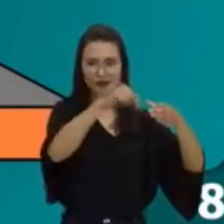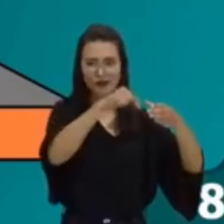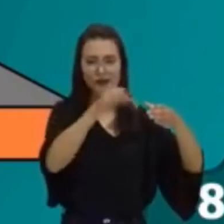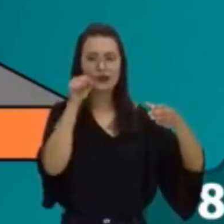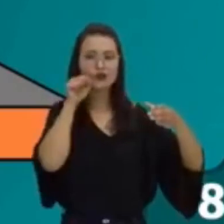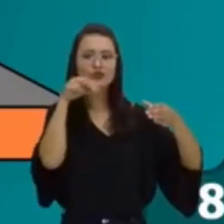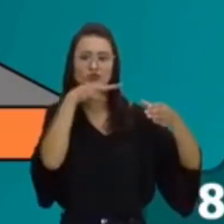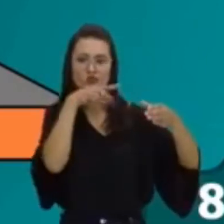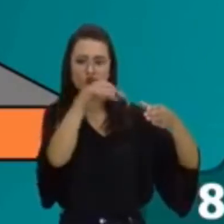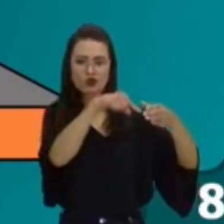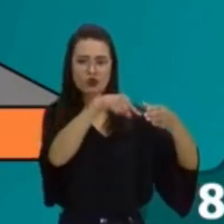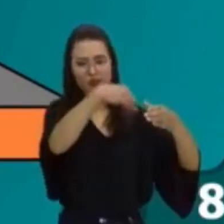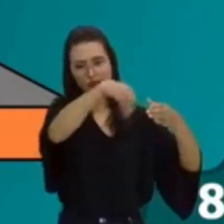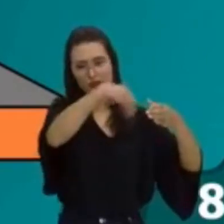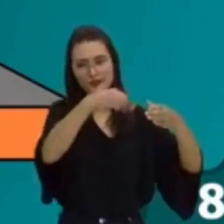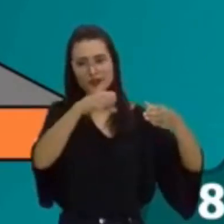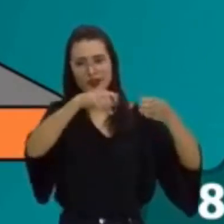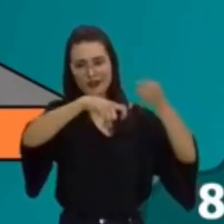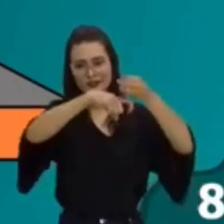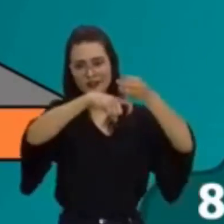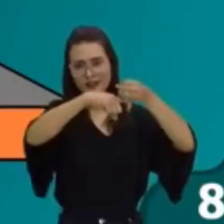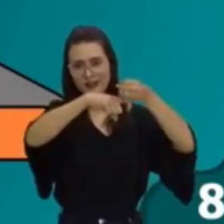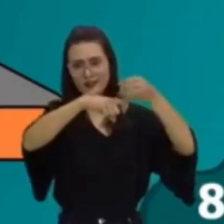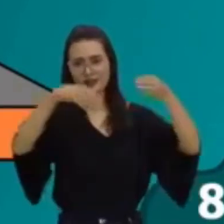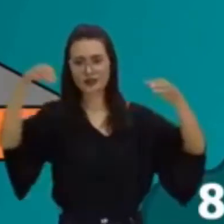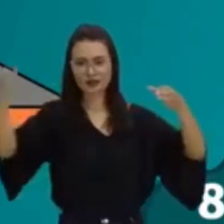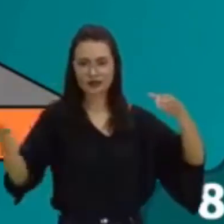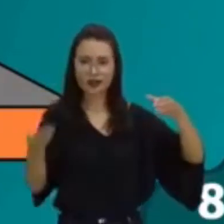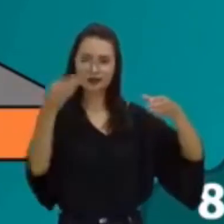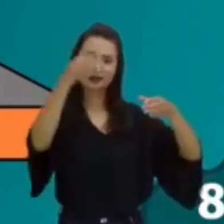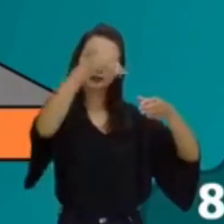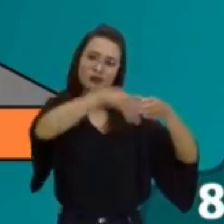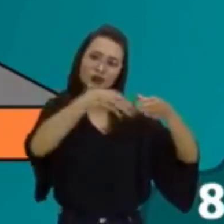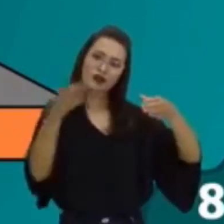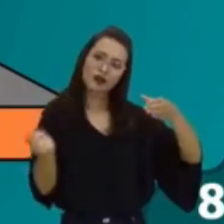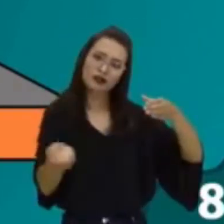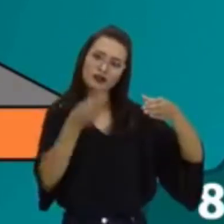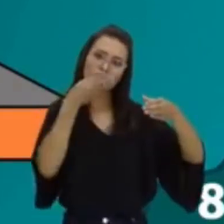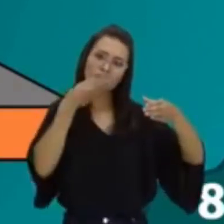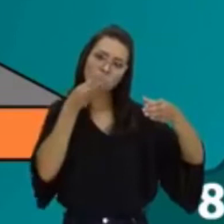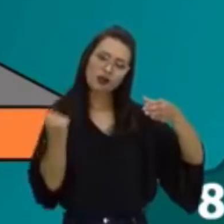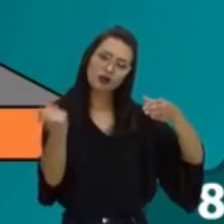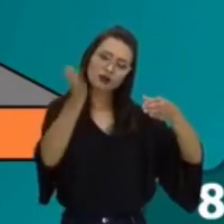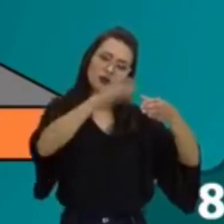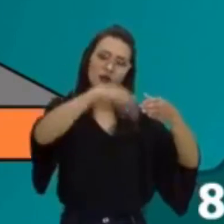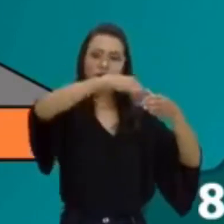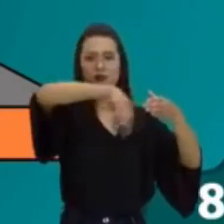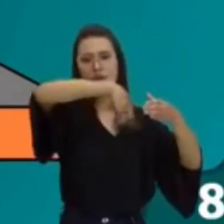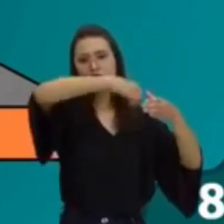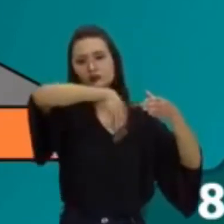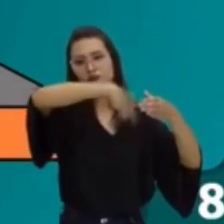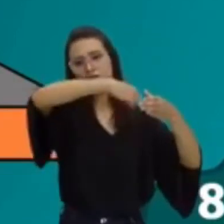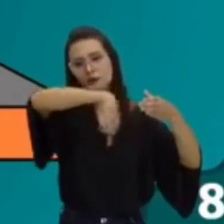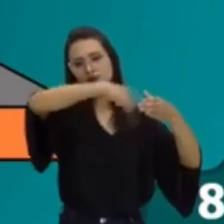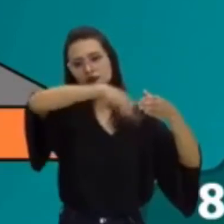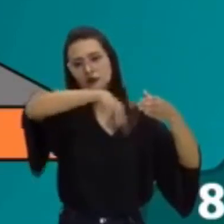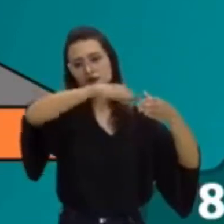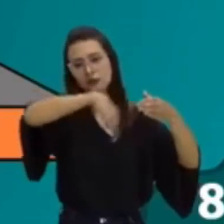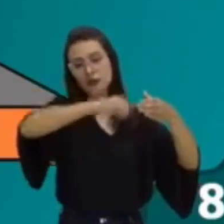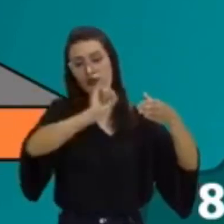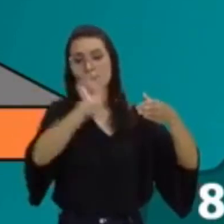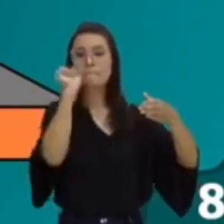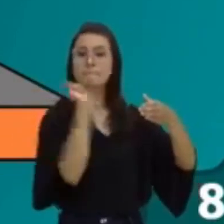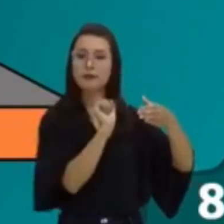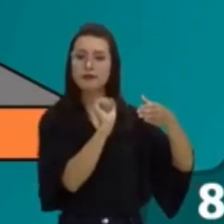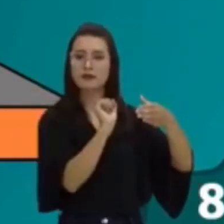numa jarra de suco de caju concentrado, você pode até misturar com o tempo. Mas depois que você parar